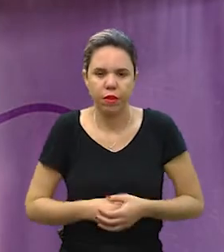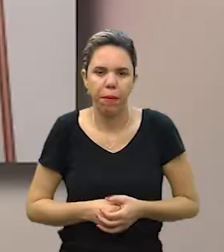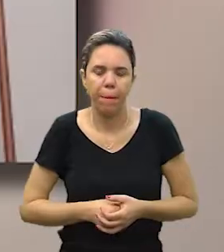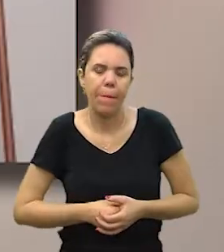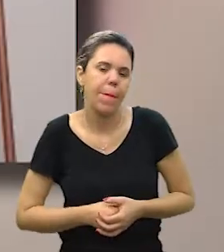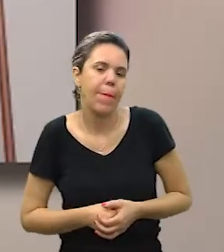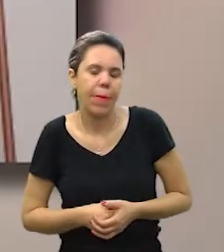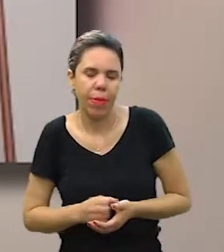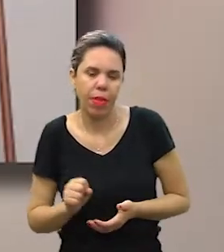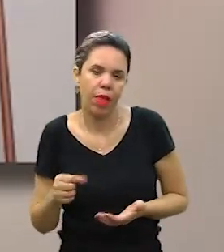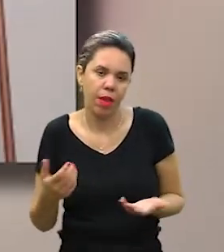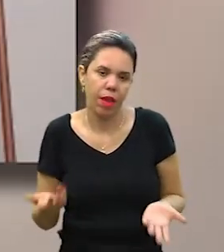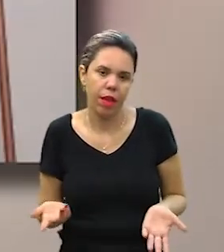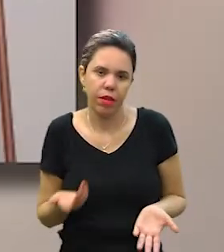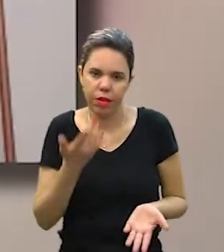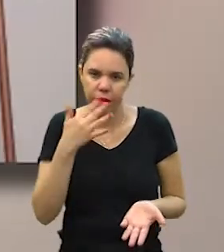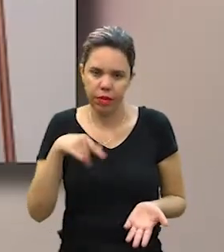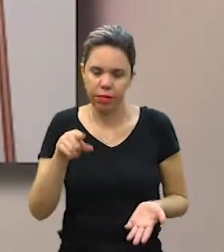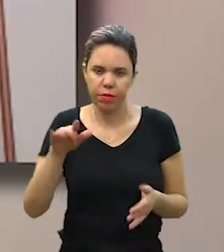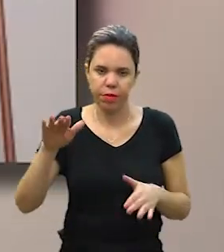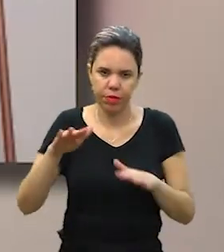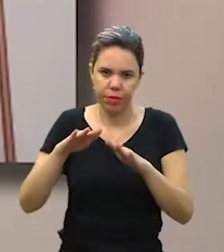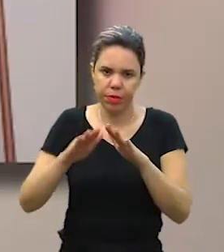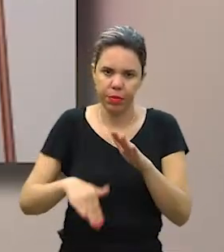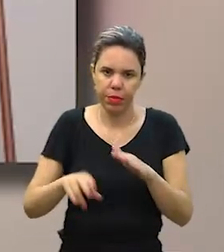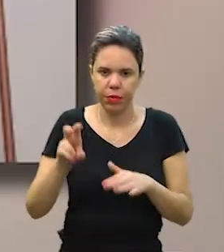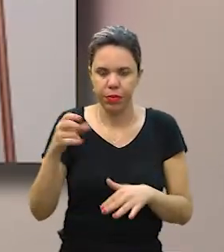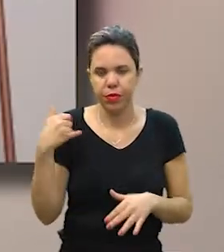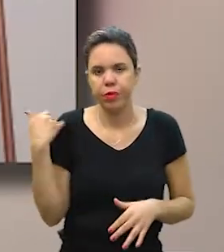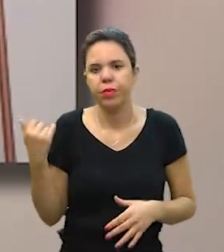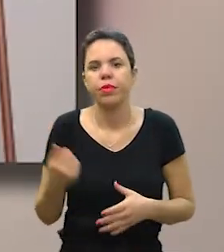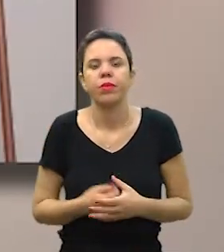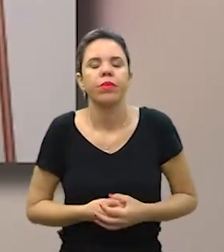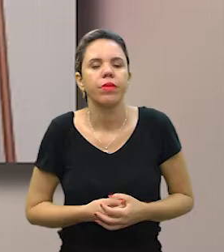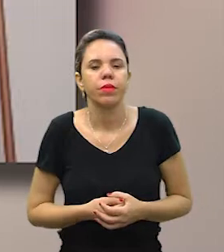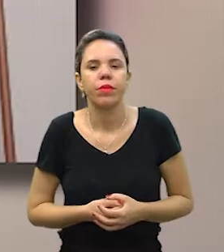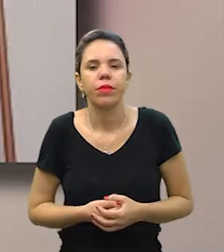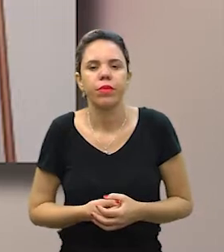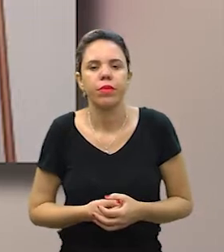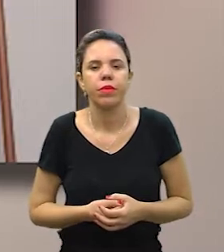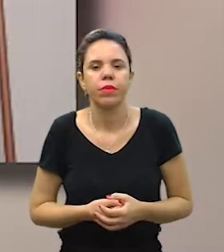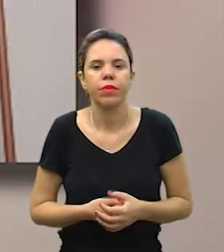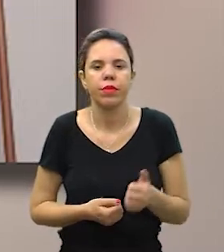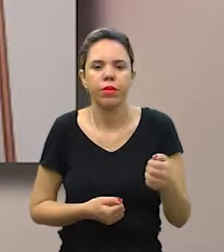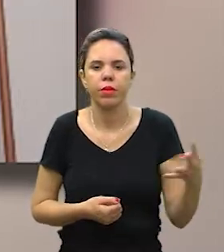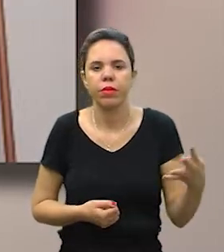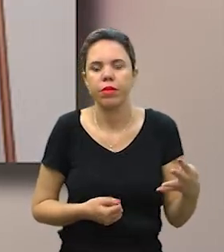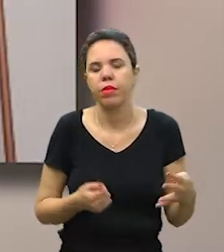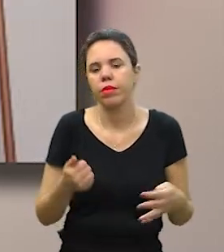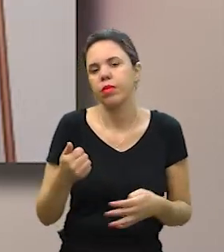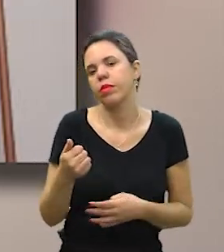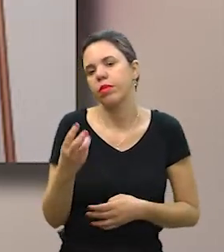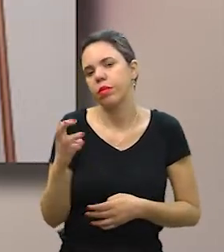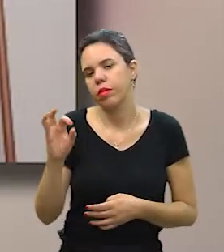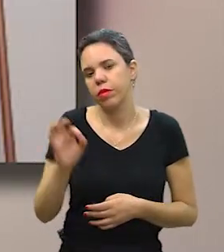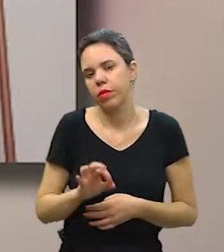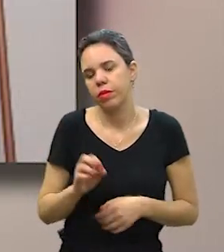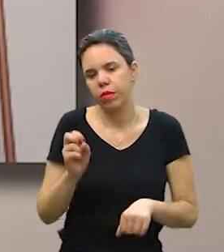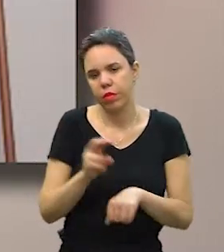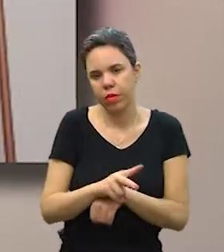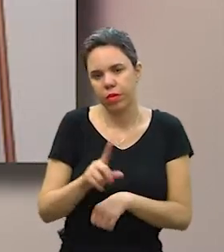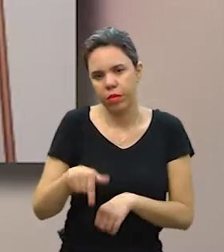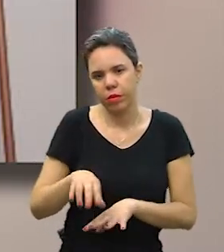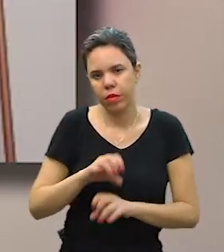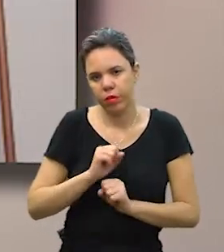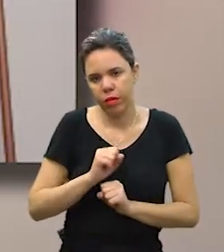crianças? Nas crianças menores de 5 anos, Viviane, de 14 a 35% das infecções